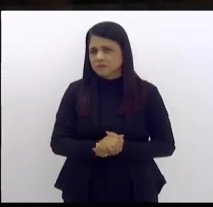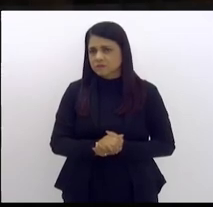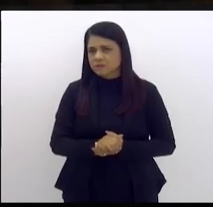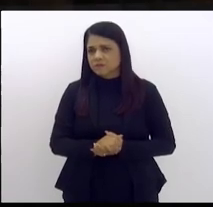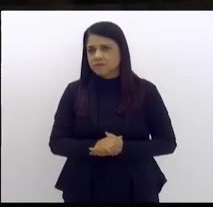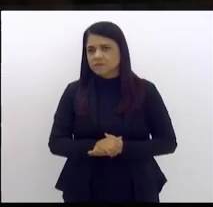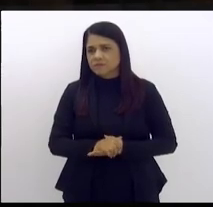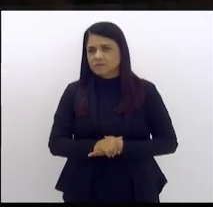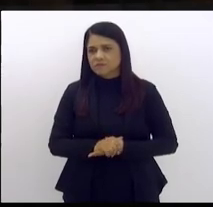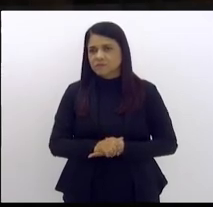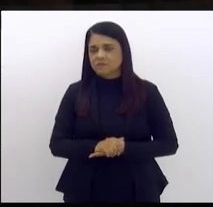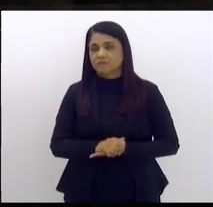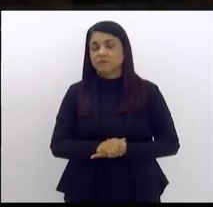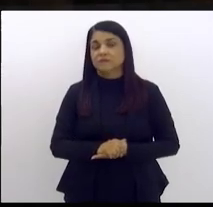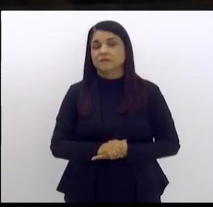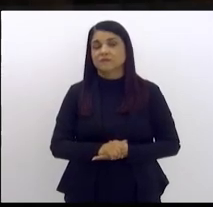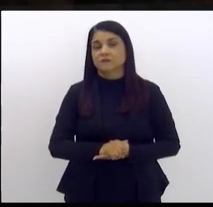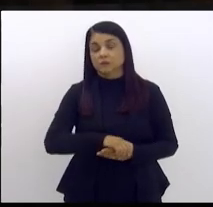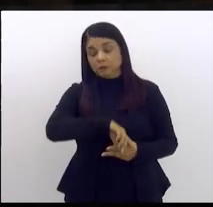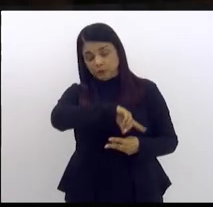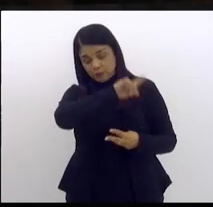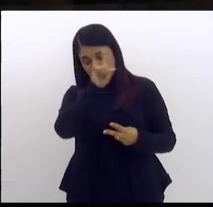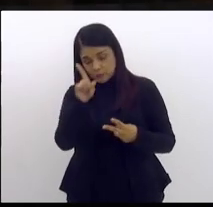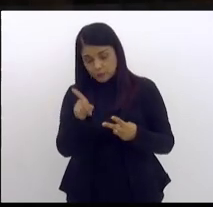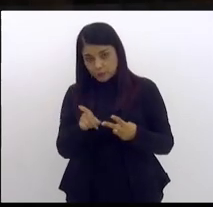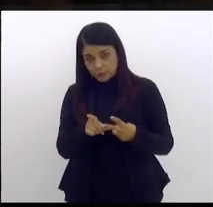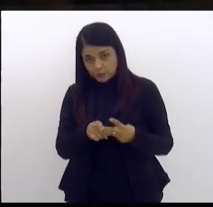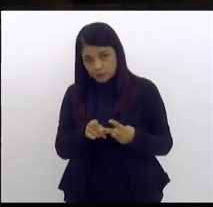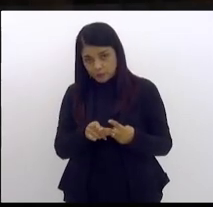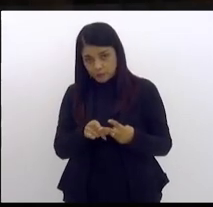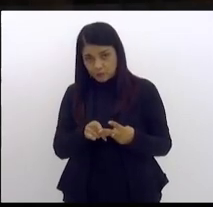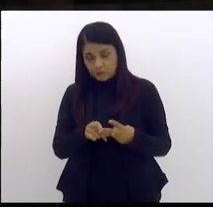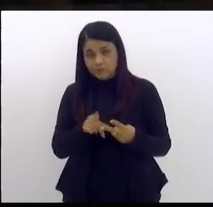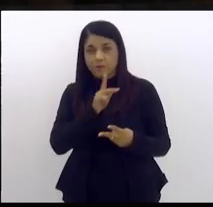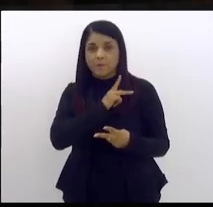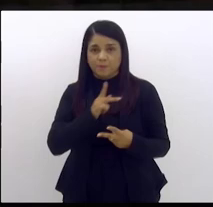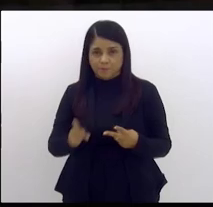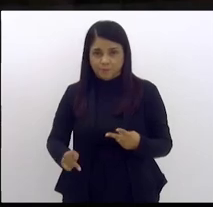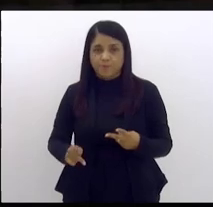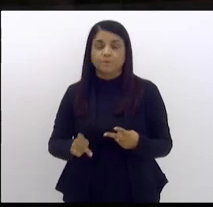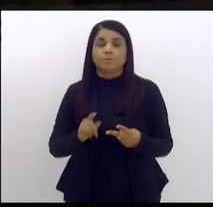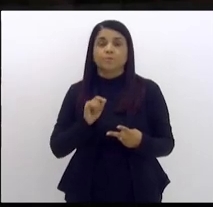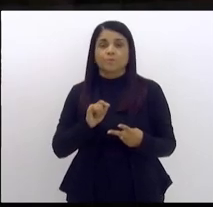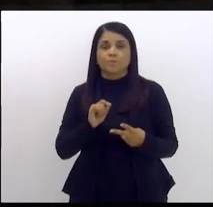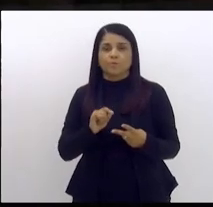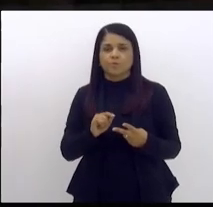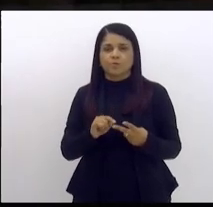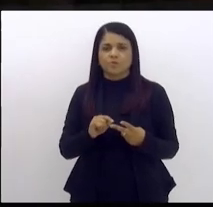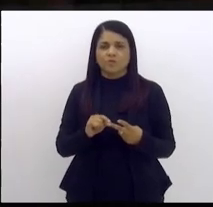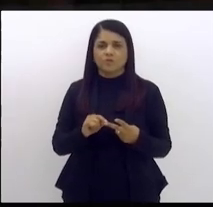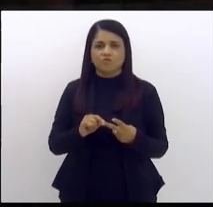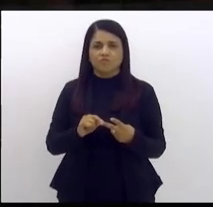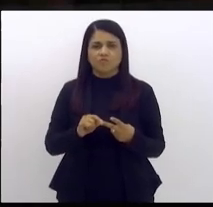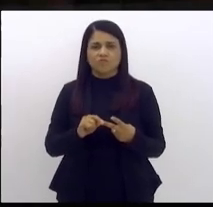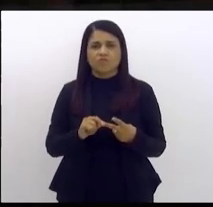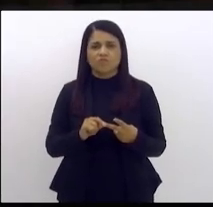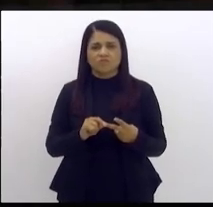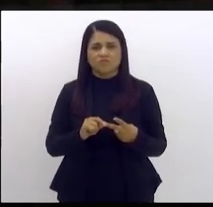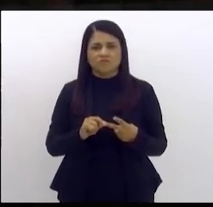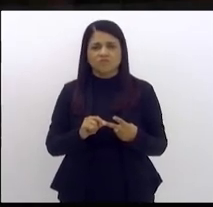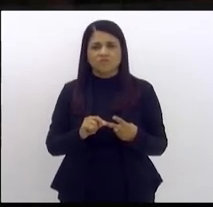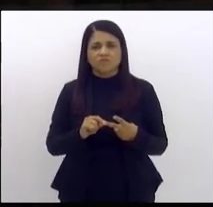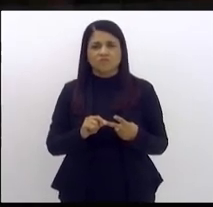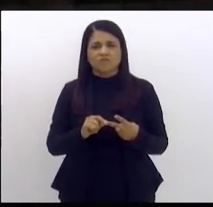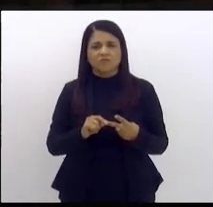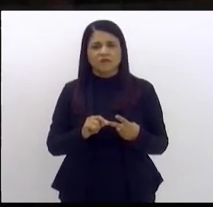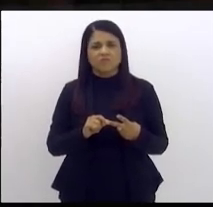algum segunda observação senhor presidente é sobre essa vinda de militar